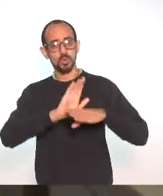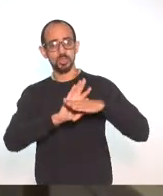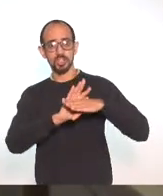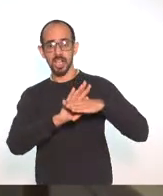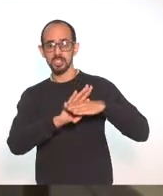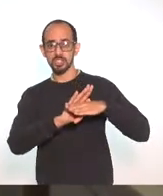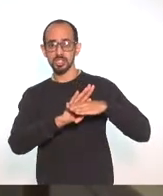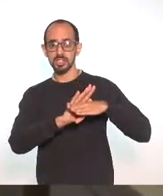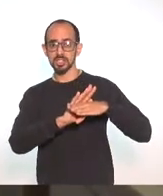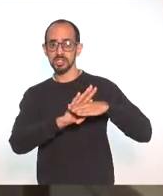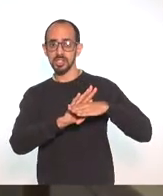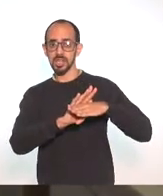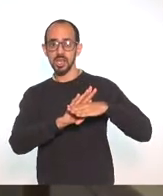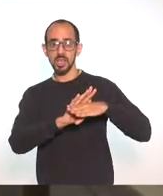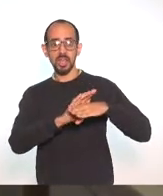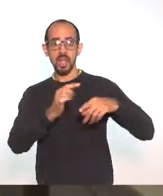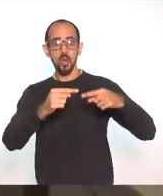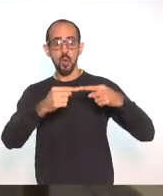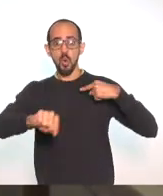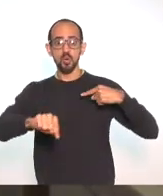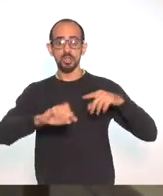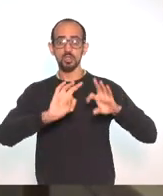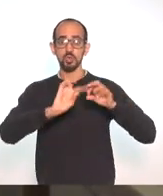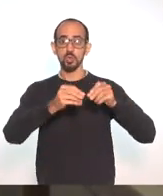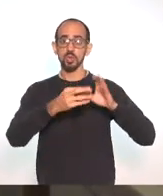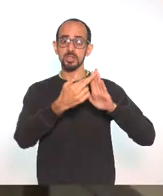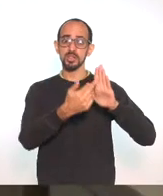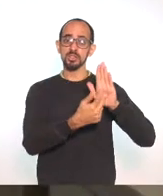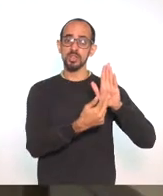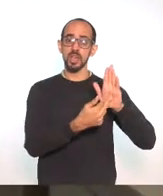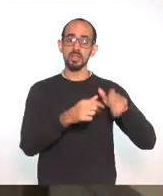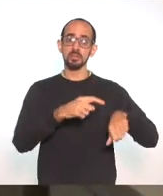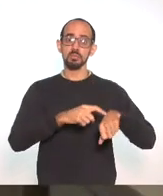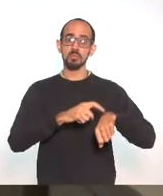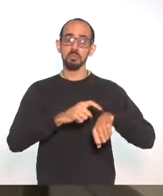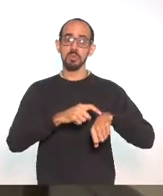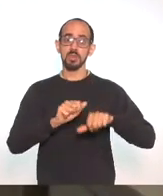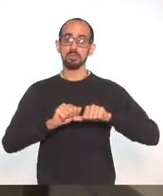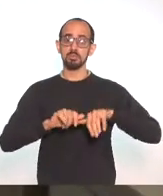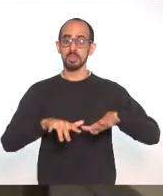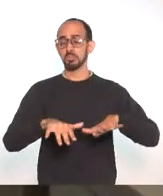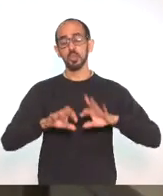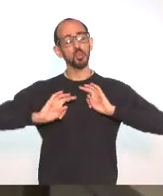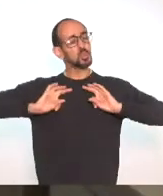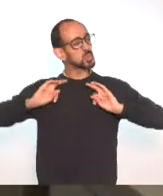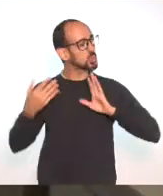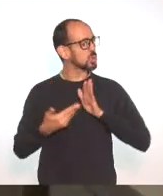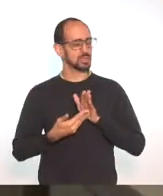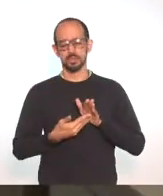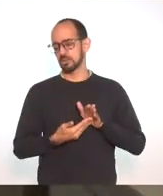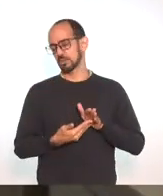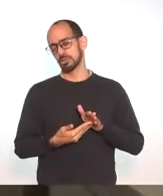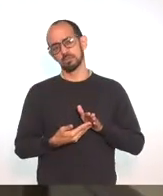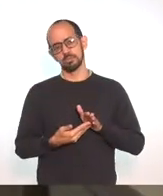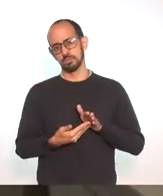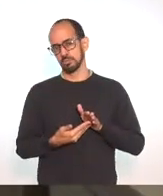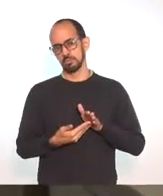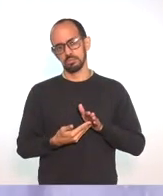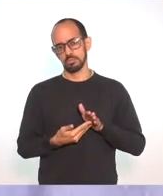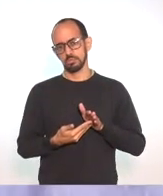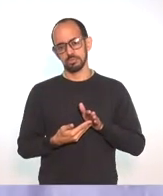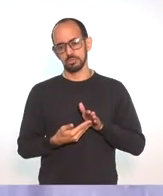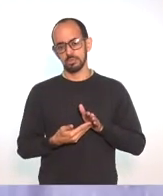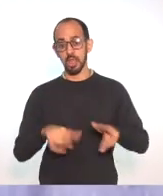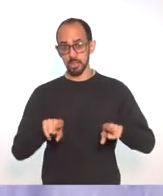Contrariar todas as regras em período de pandemia toda extensão bom e até